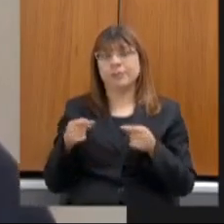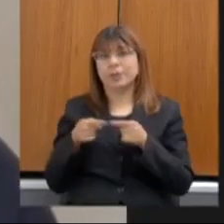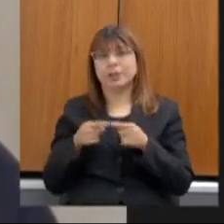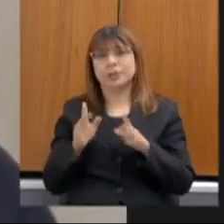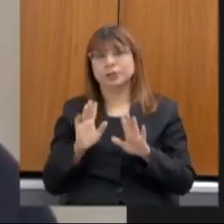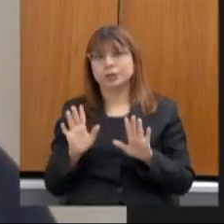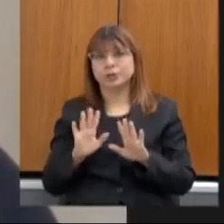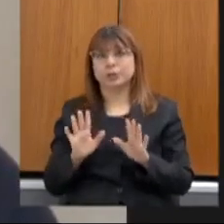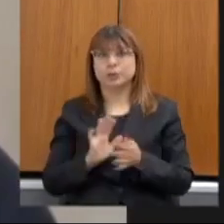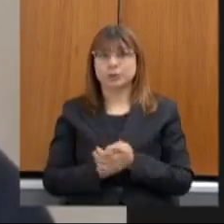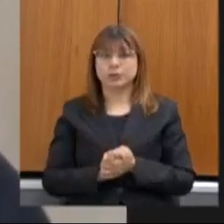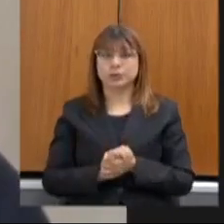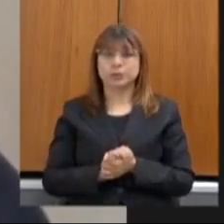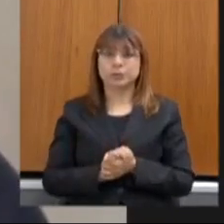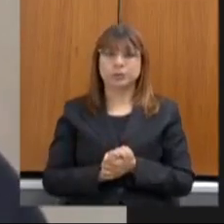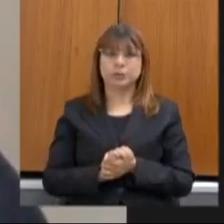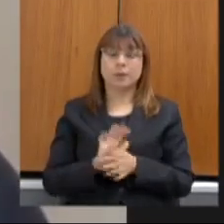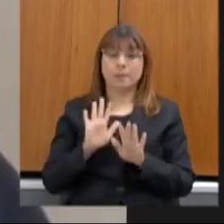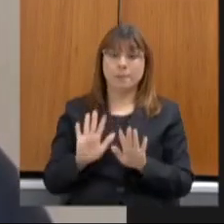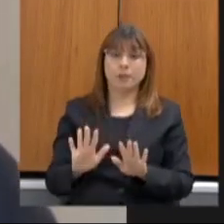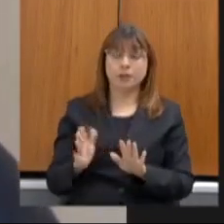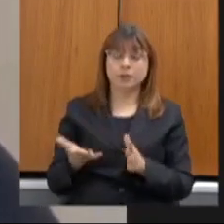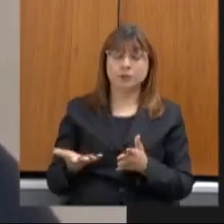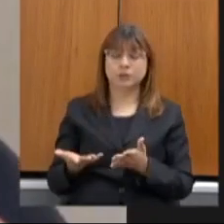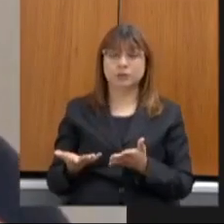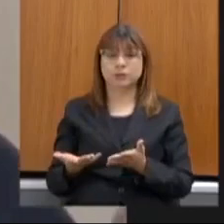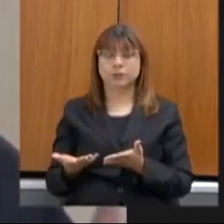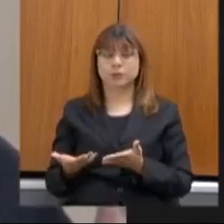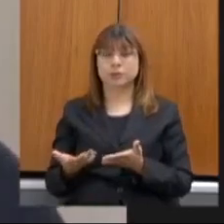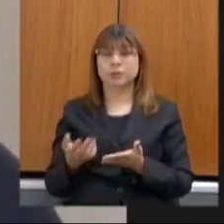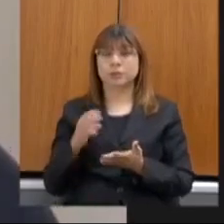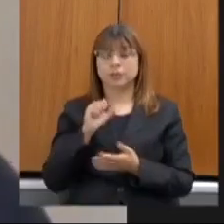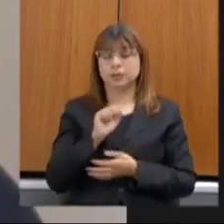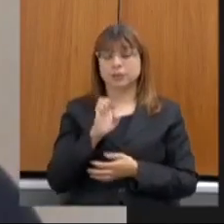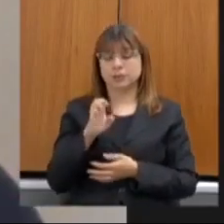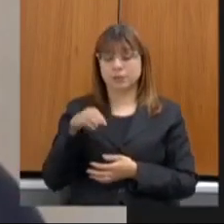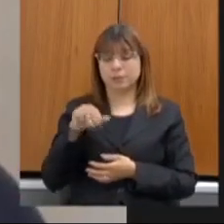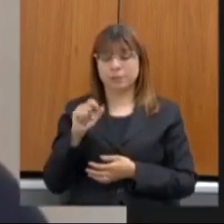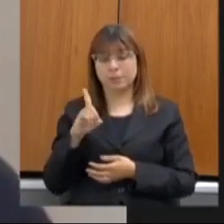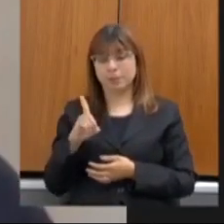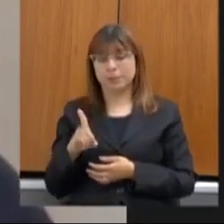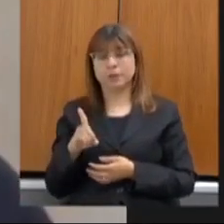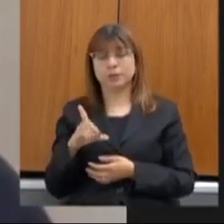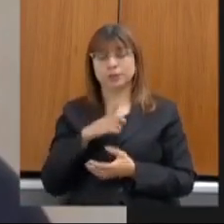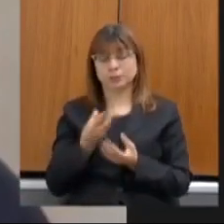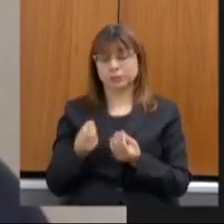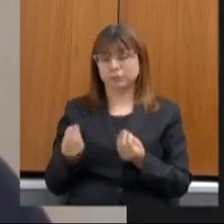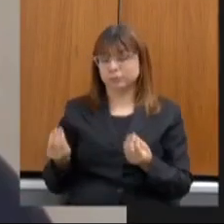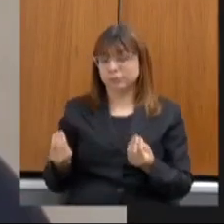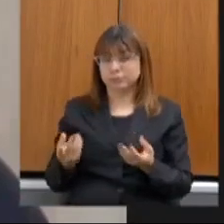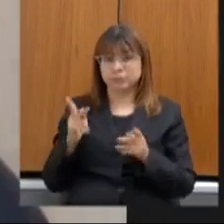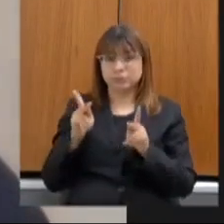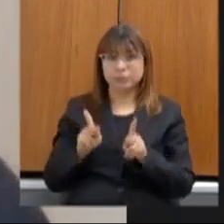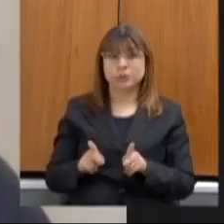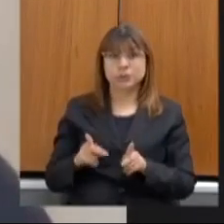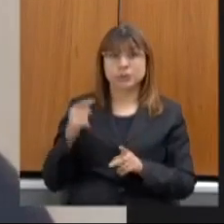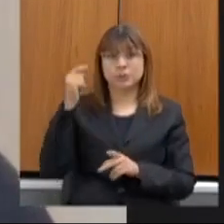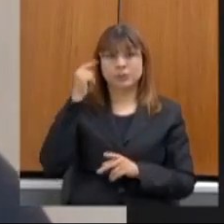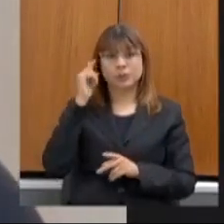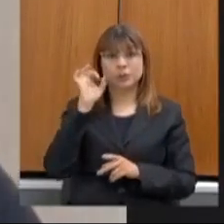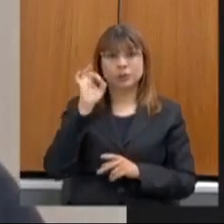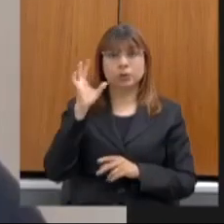frente eu falar esse itas mas a a semana ela está enraizada de pessoas que tá com a cabeça